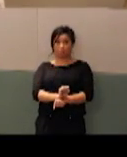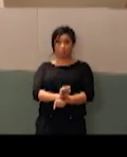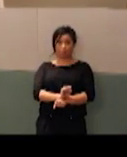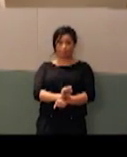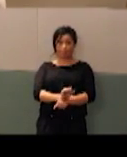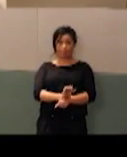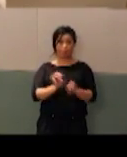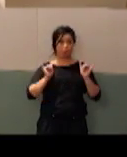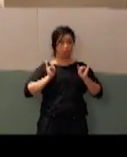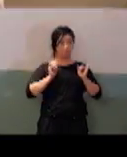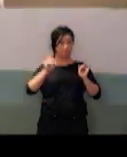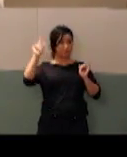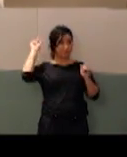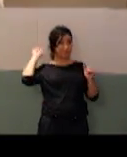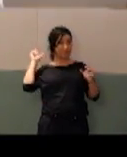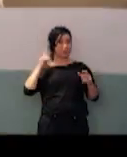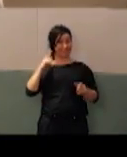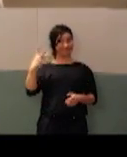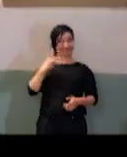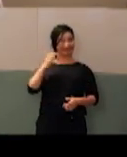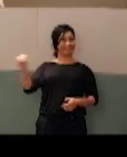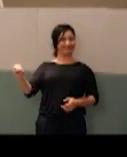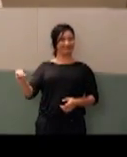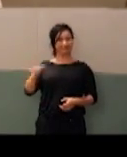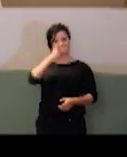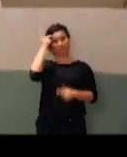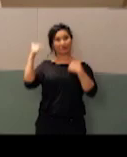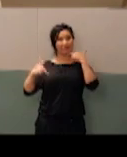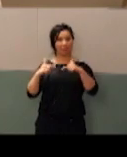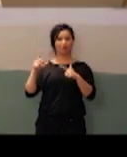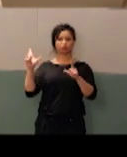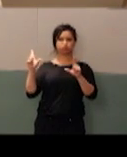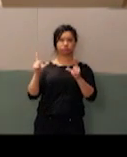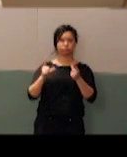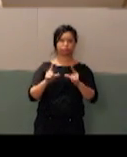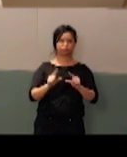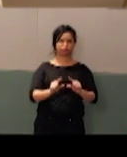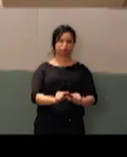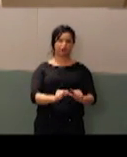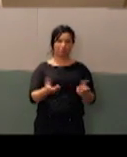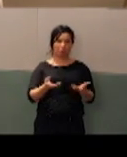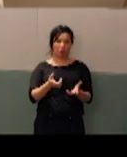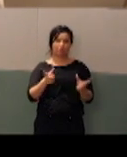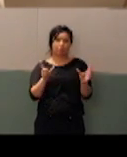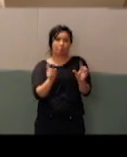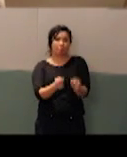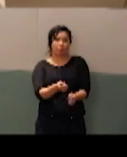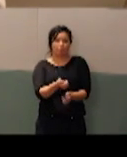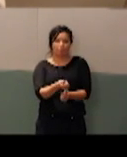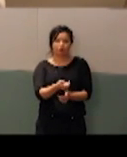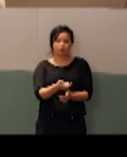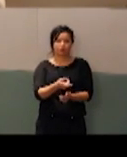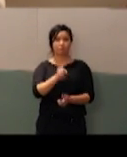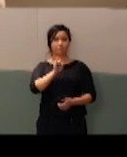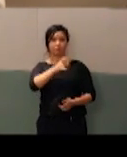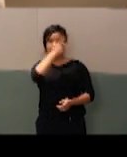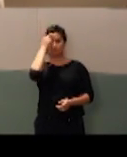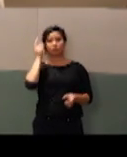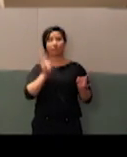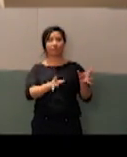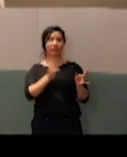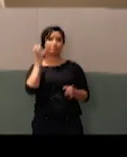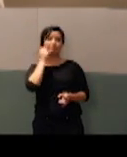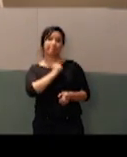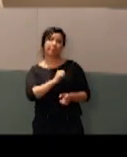você pergunta para o dono de uma padaria, ele vende menos do que 4 anos atrás. Eu não sei